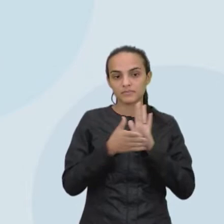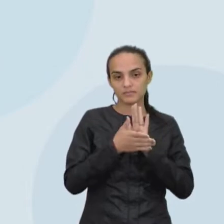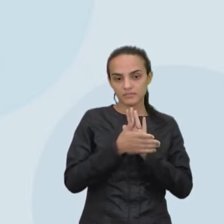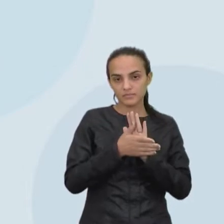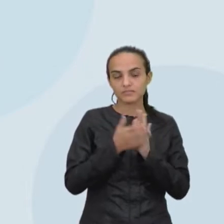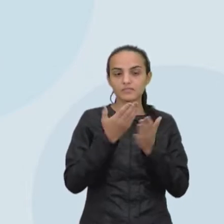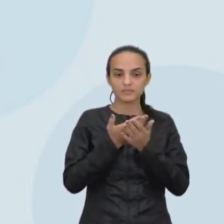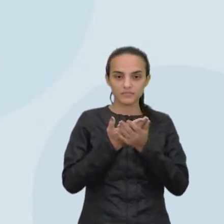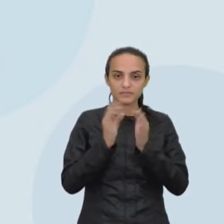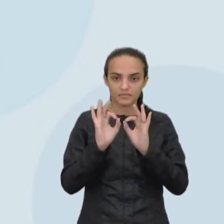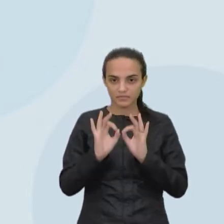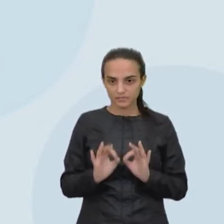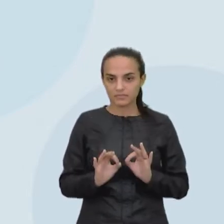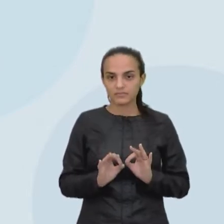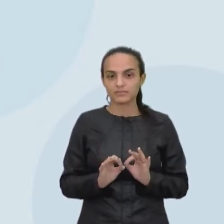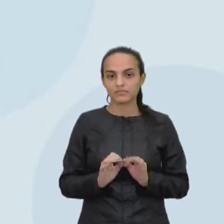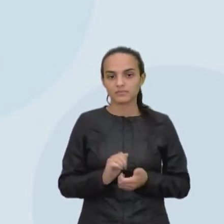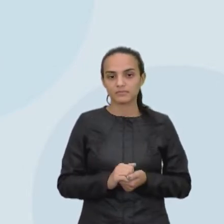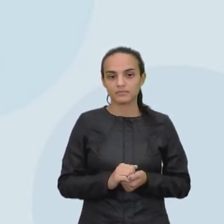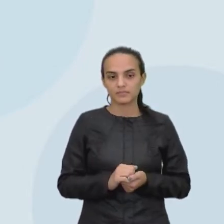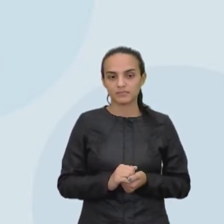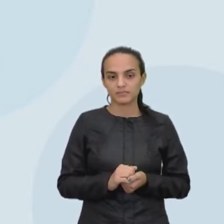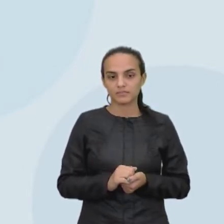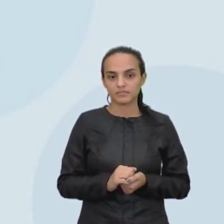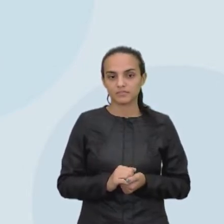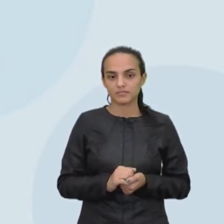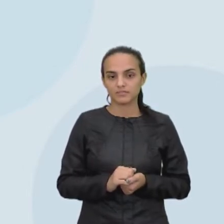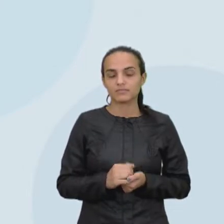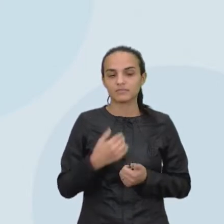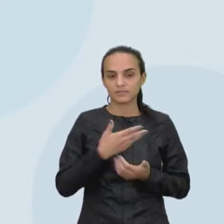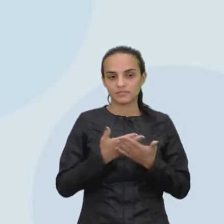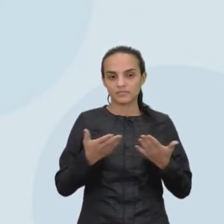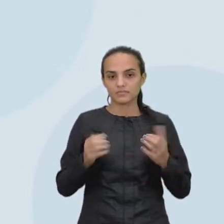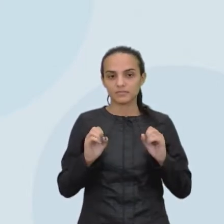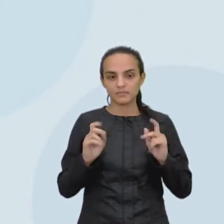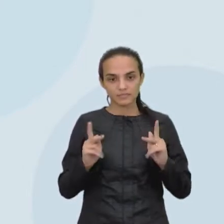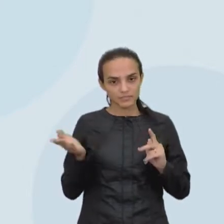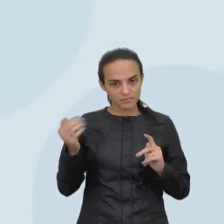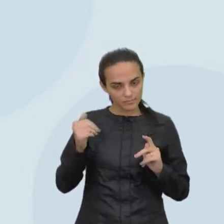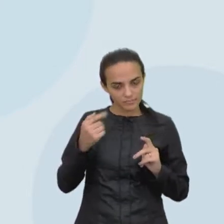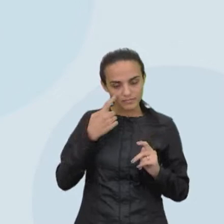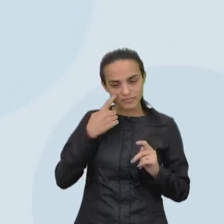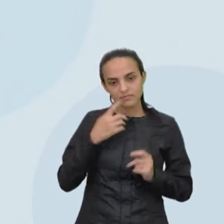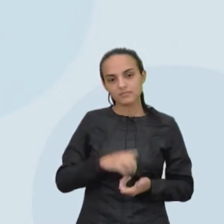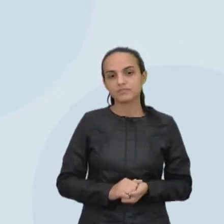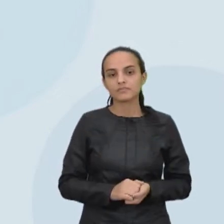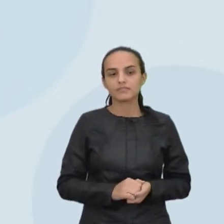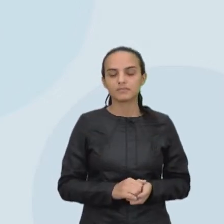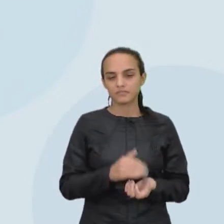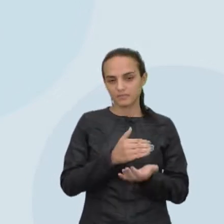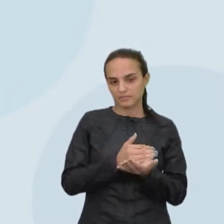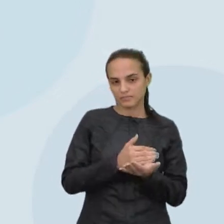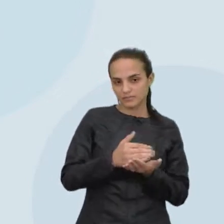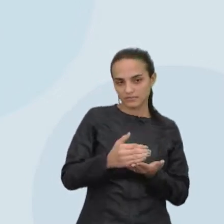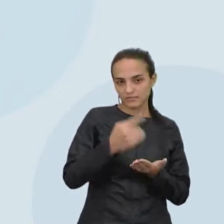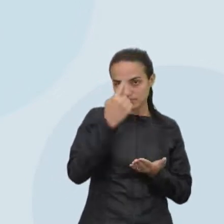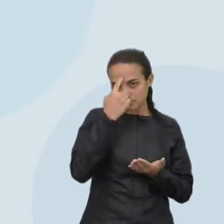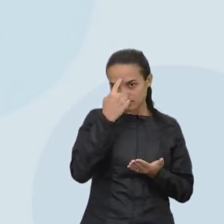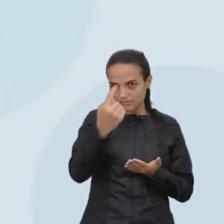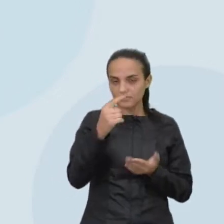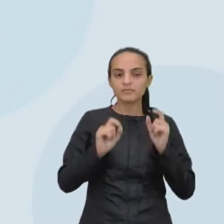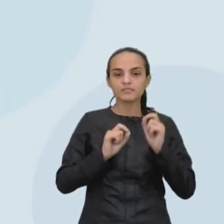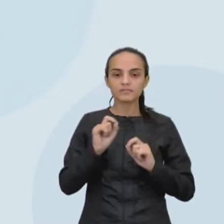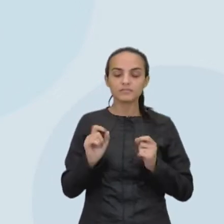é exatamente essa aí para vocês. Vamos lá então? Bom, então vamos começar. A ideia daí é o